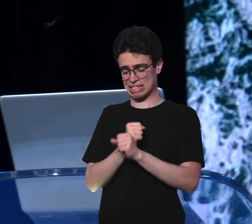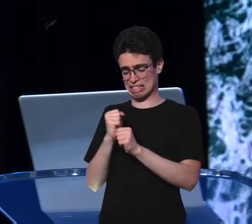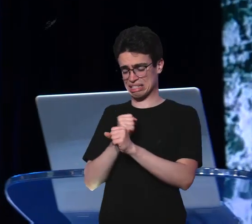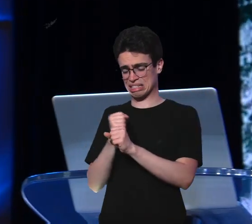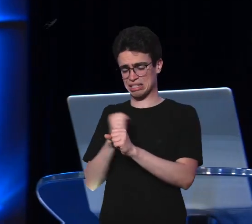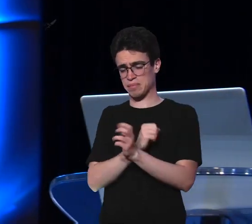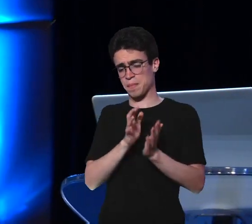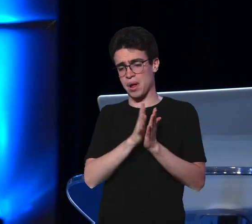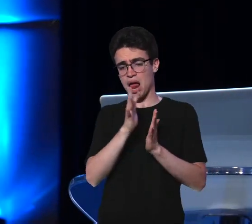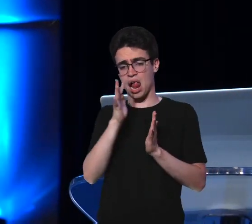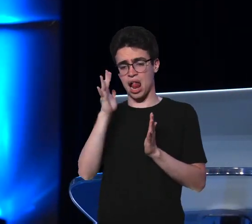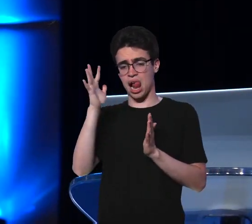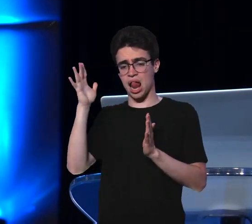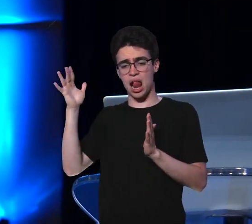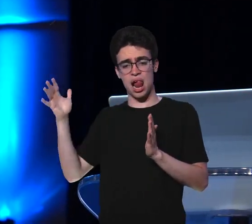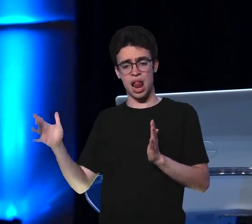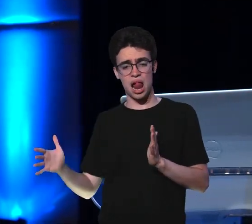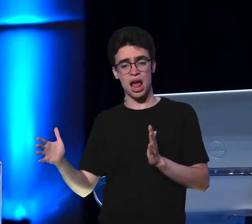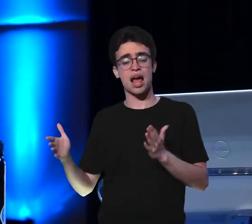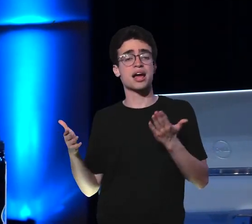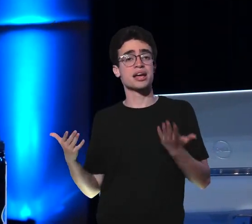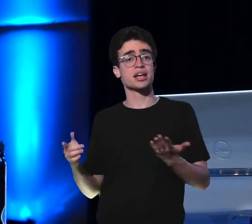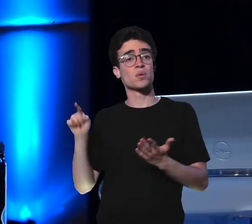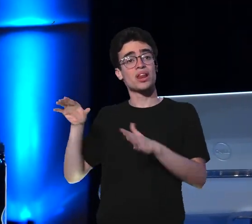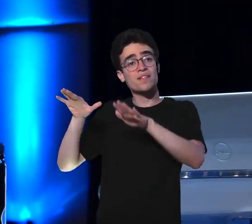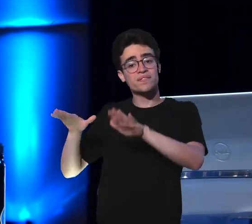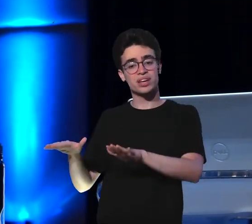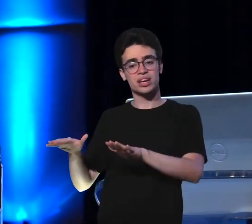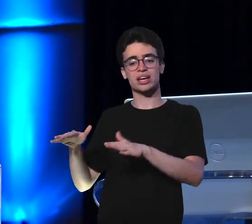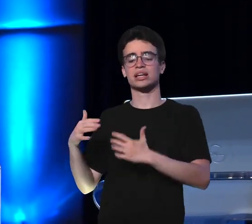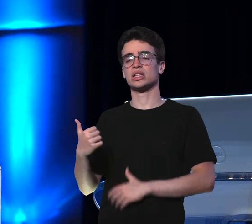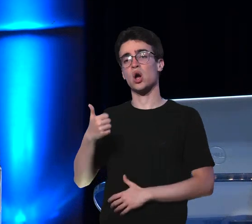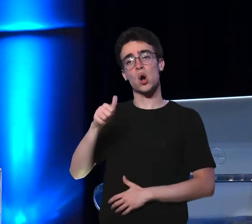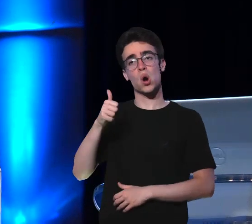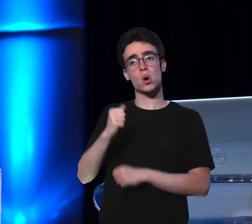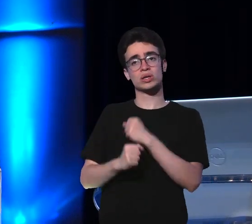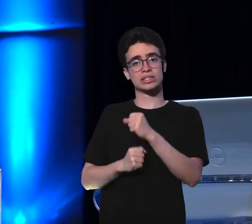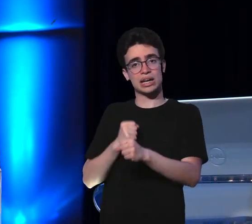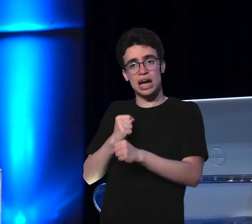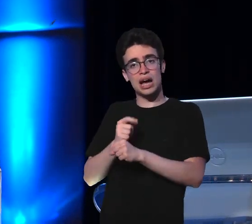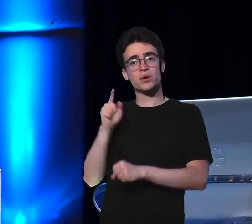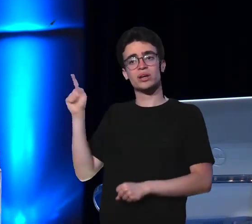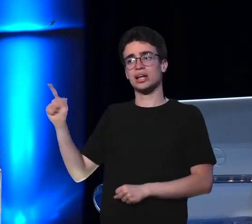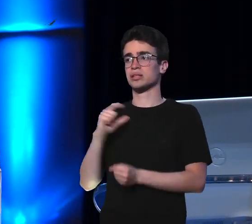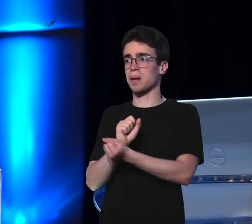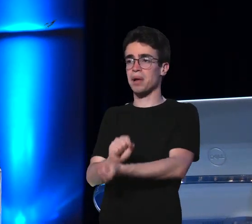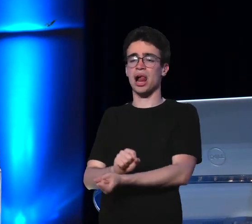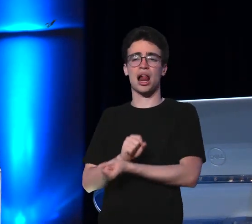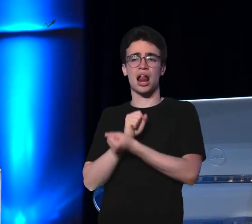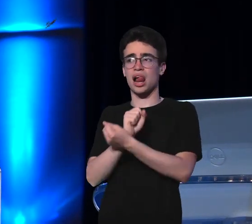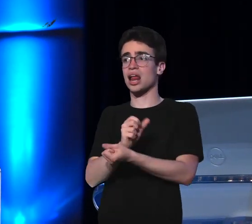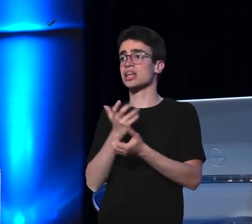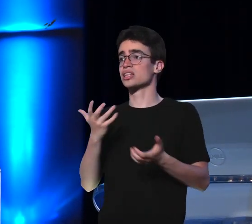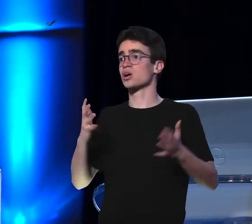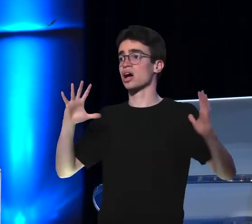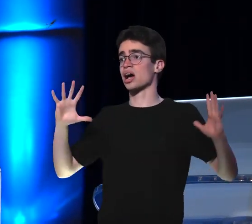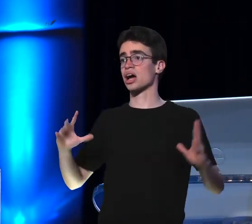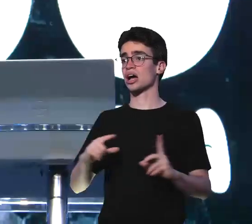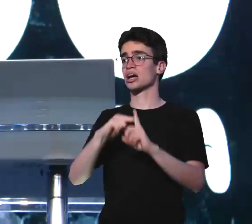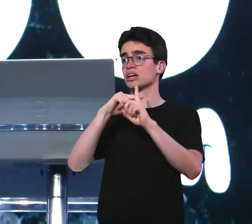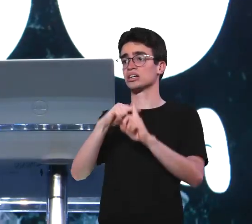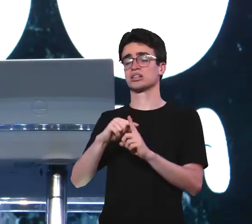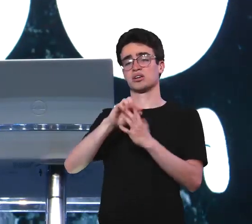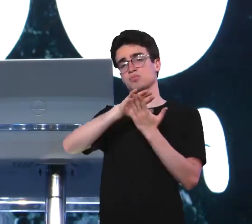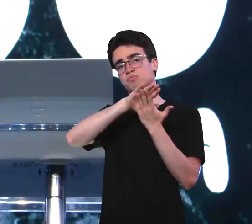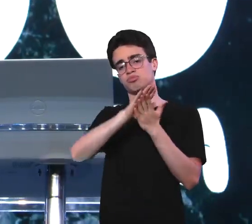no exílio, e eles estão lá, e no 11º ano de exílio, a cidade cai, o templo cai, e